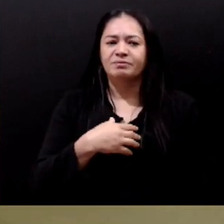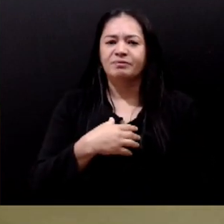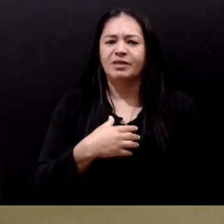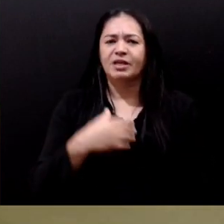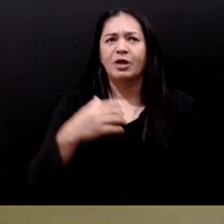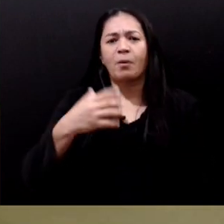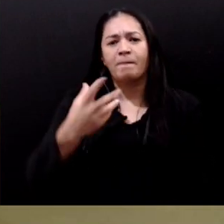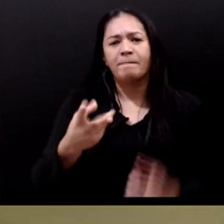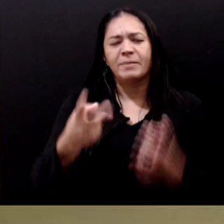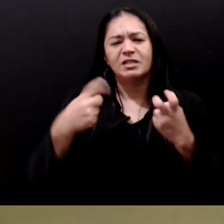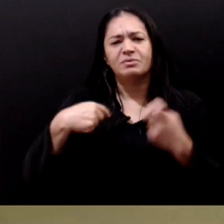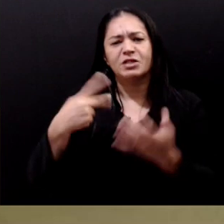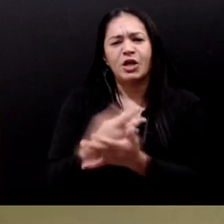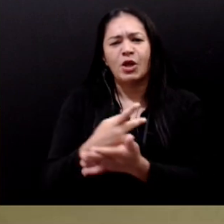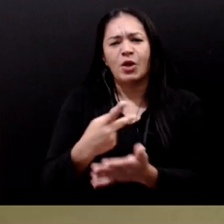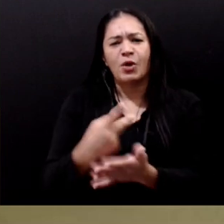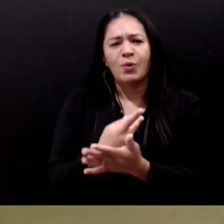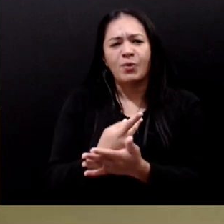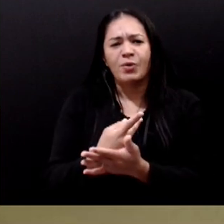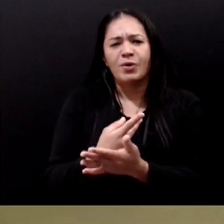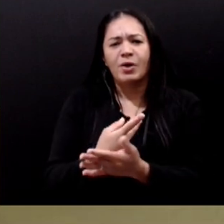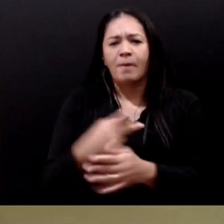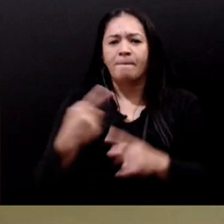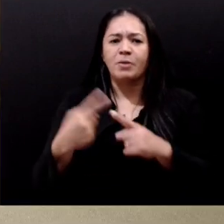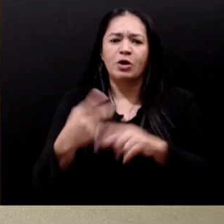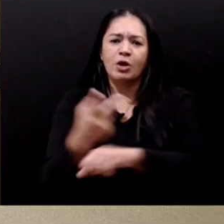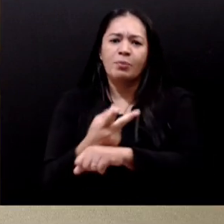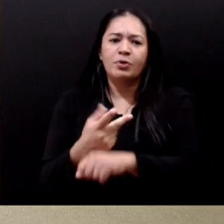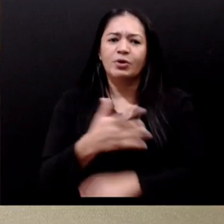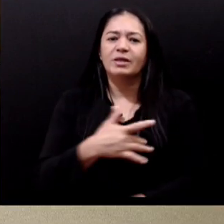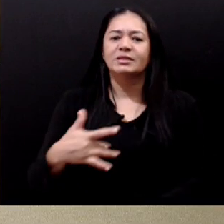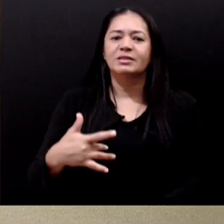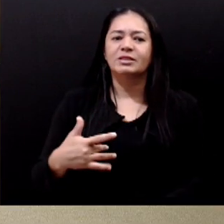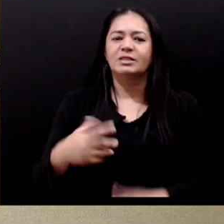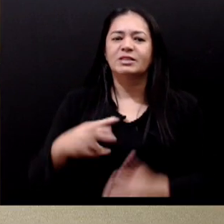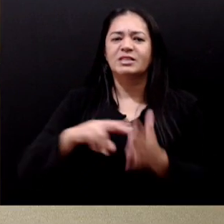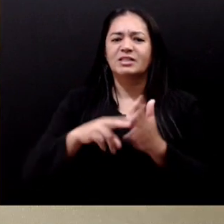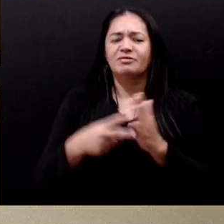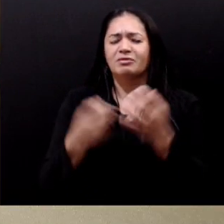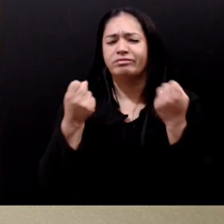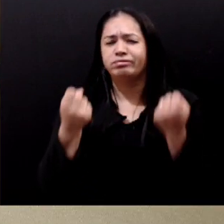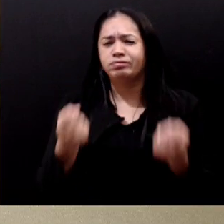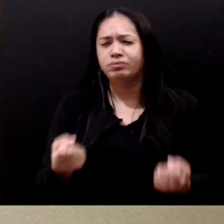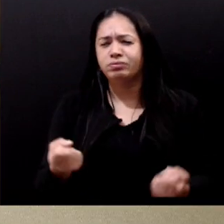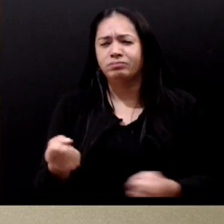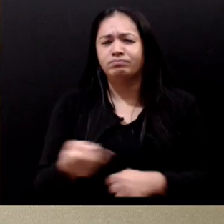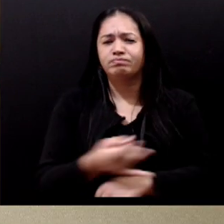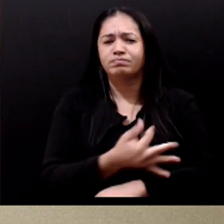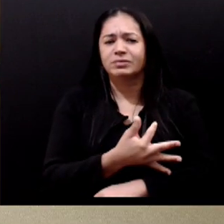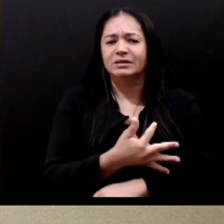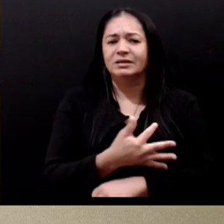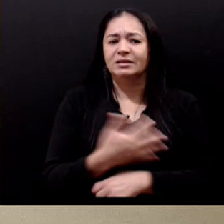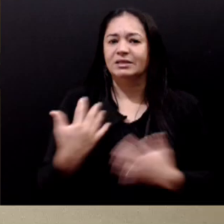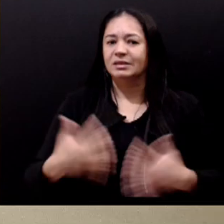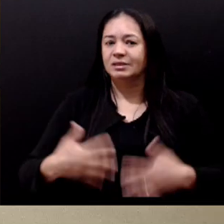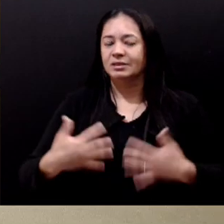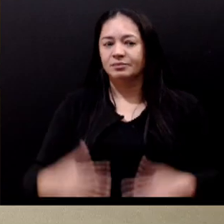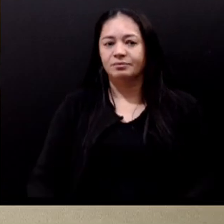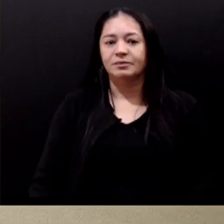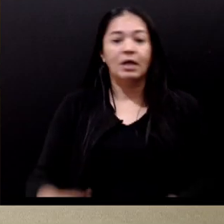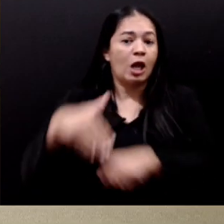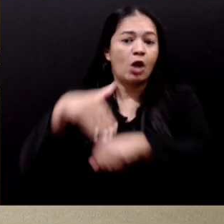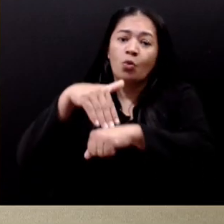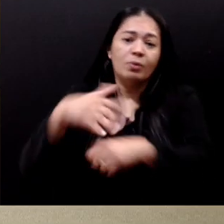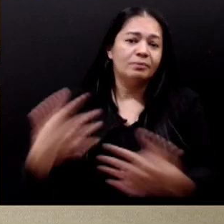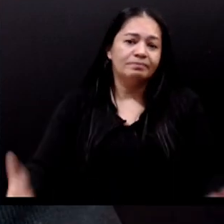por saúde vira um peso emocional? Robson, é uma pergunta da Natália. É uma culpa, né? É a culpa, de novo a culpa,